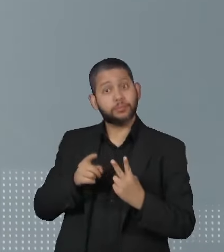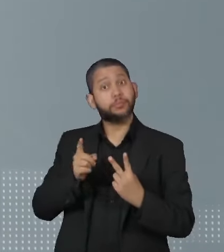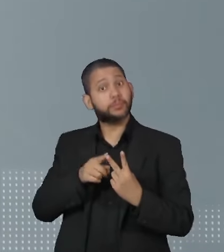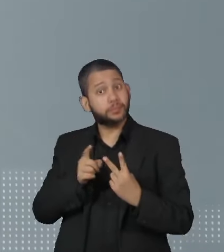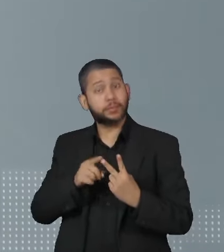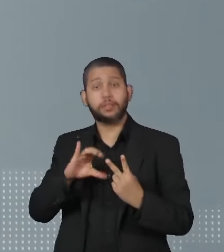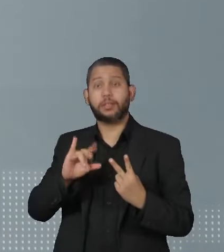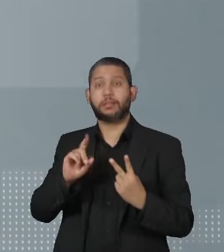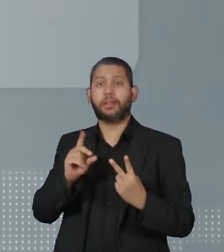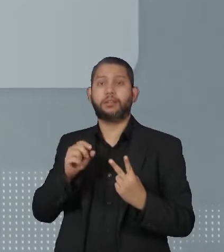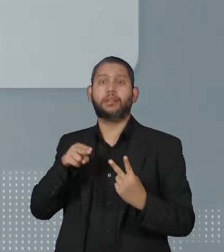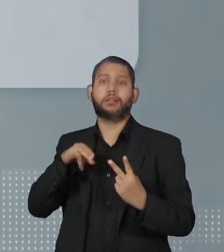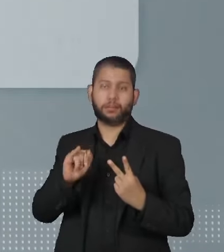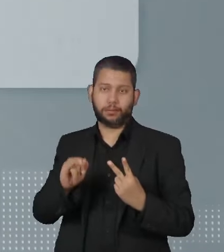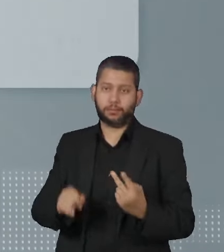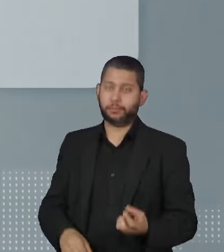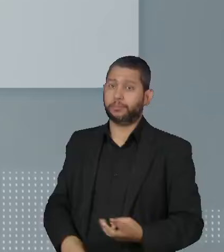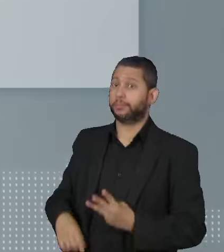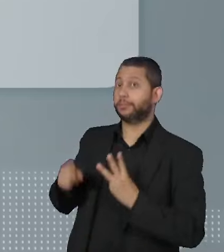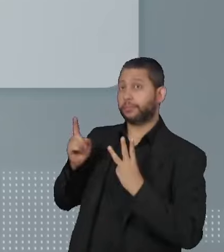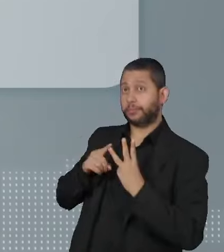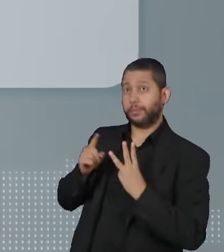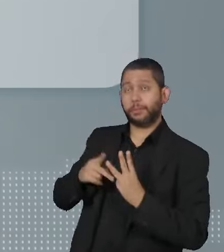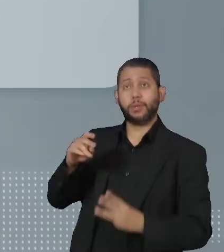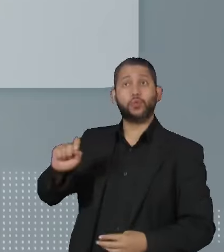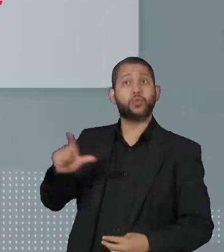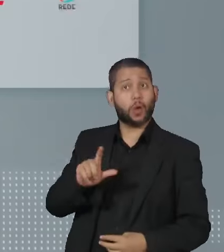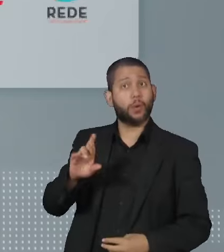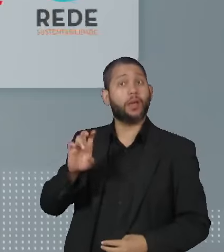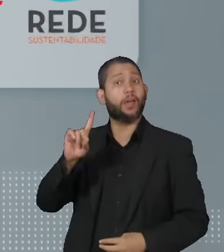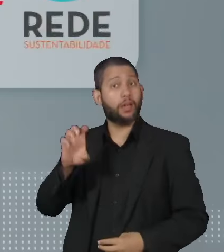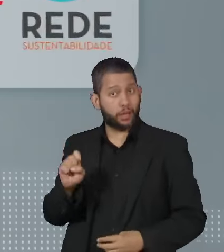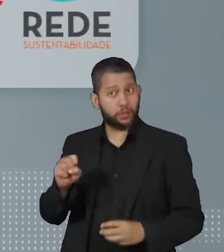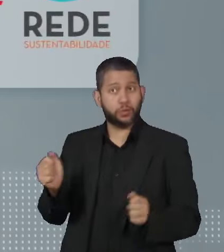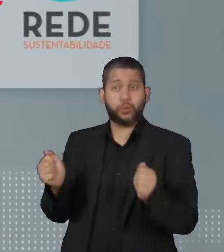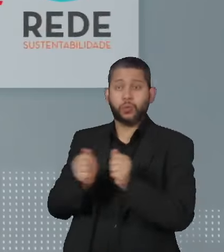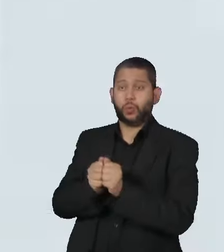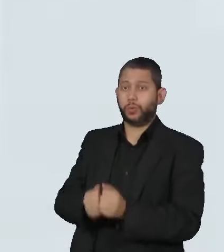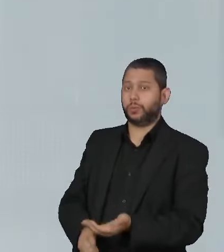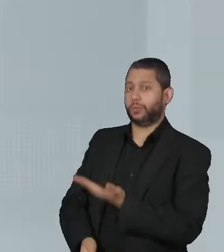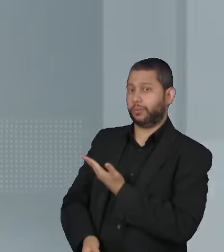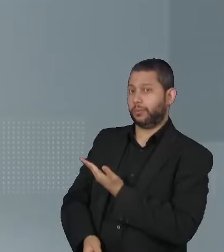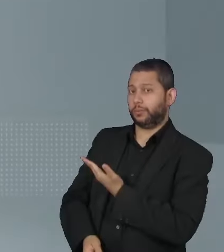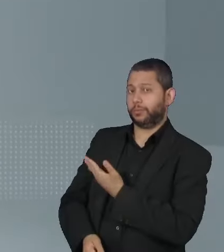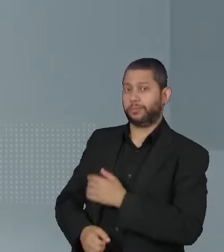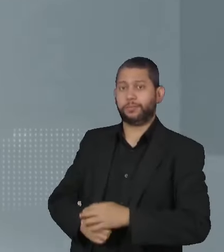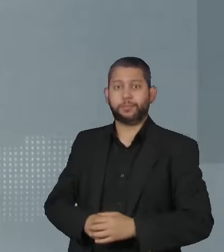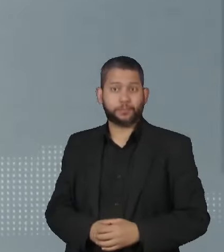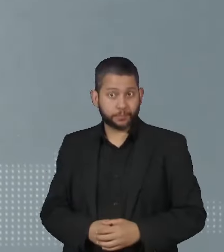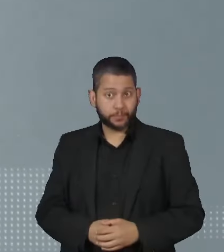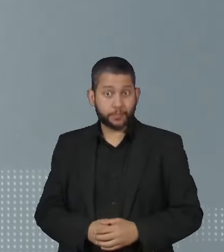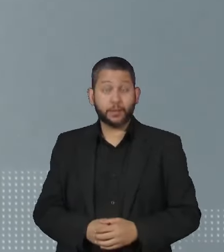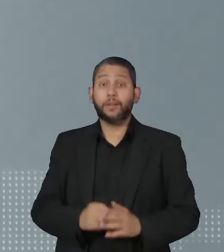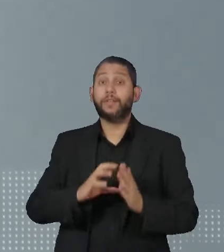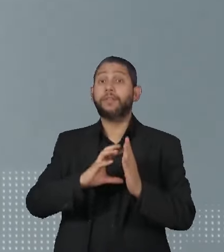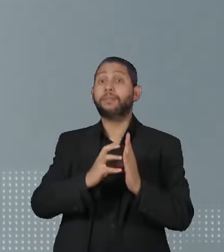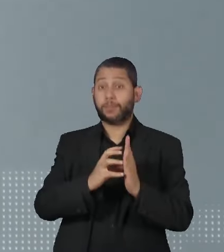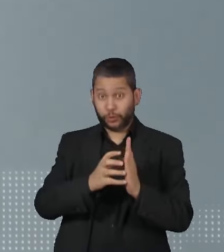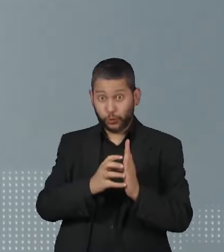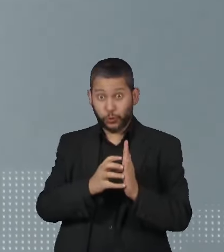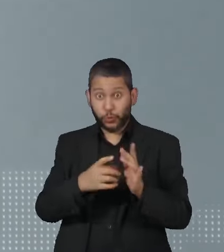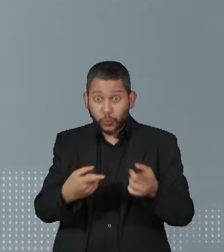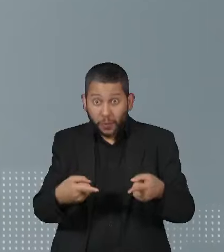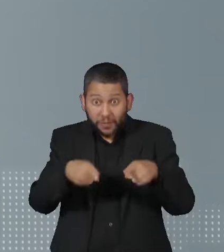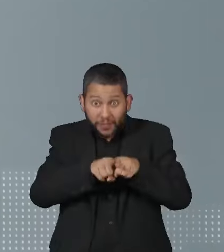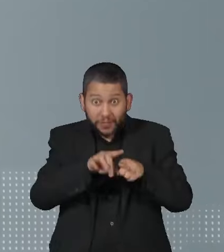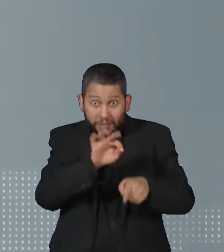cidadania e a Federação sol rede junta aos dois partidos as federações têm o compromisso de